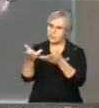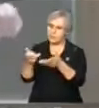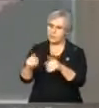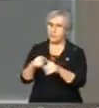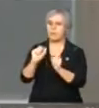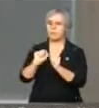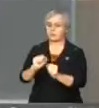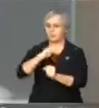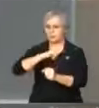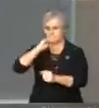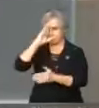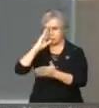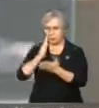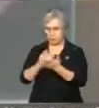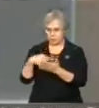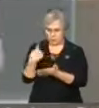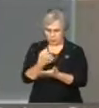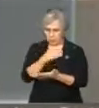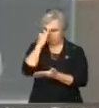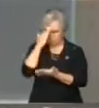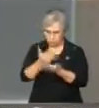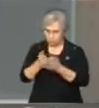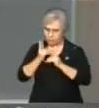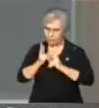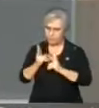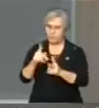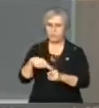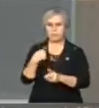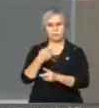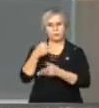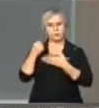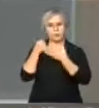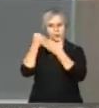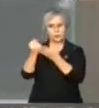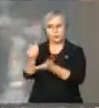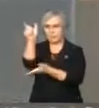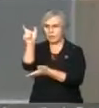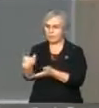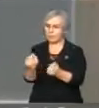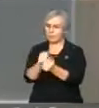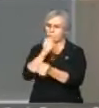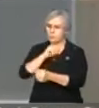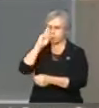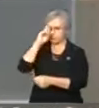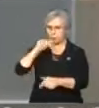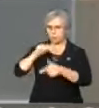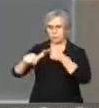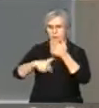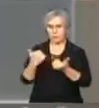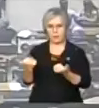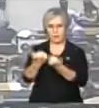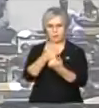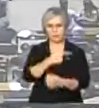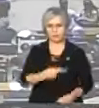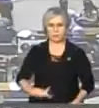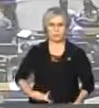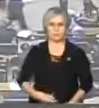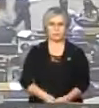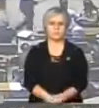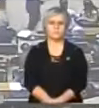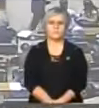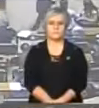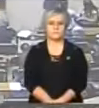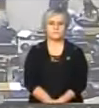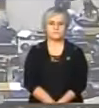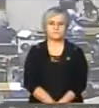que continua tendo a nossa confiança, o nosso irrestrito e total apoio na condução desse trabalho. Muito obrigado a todos. Deputado André Moura.